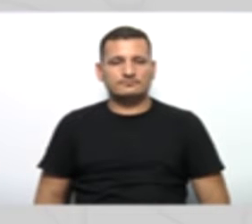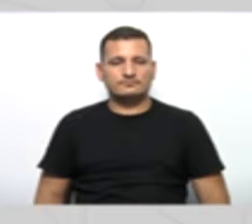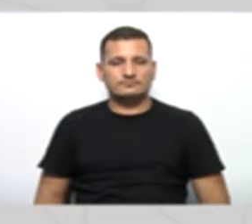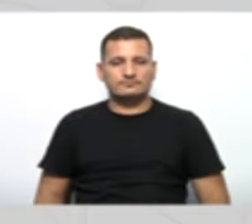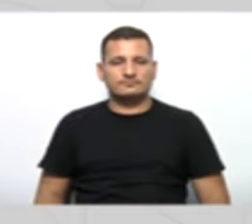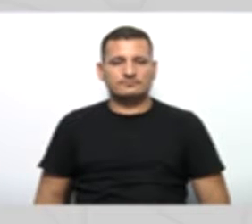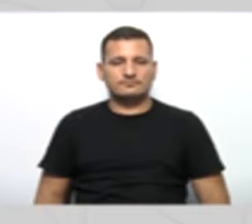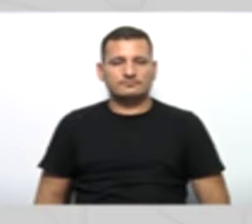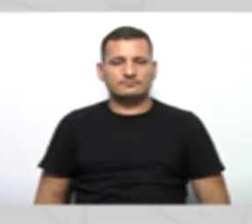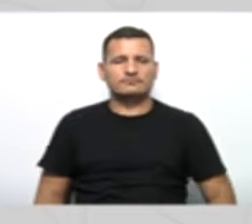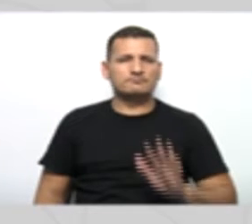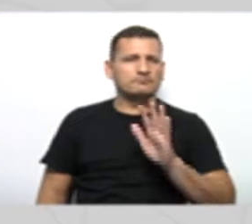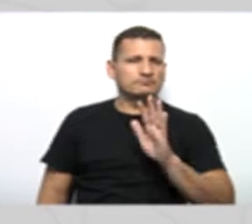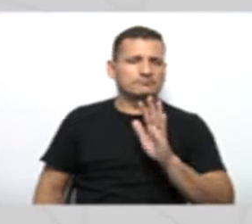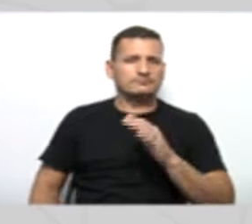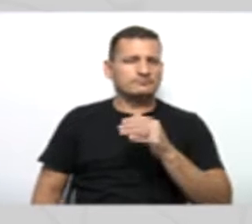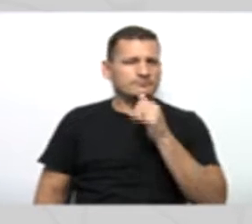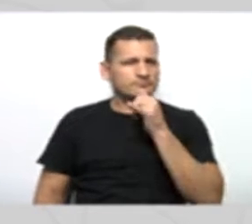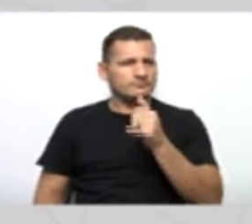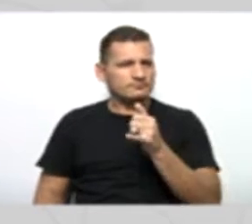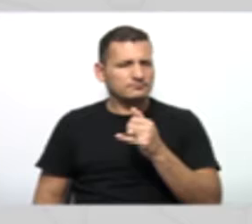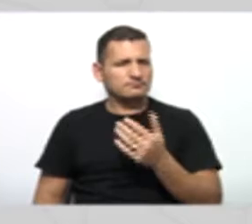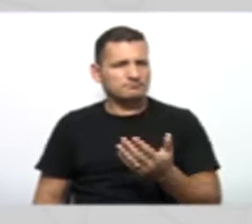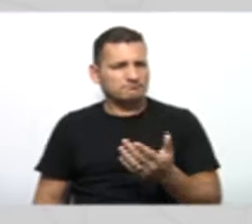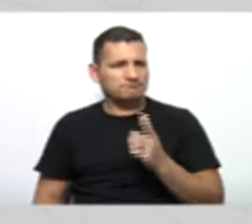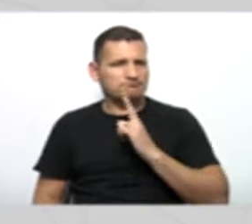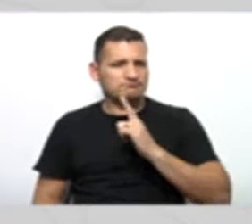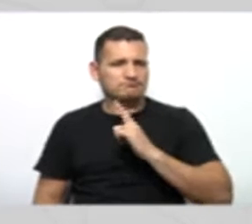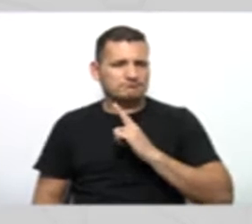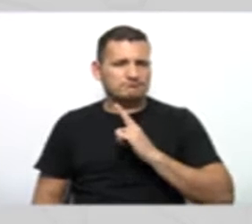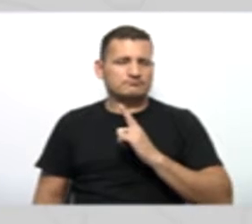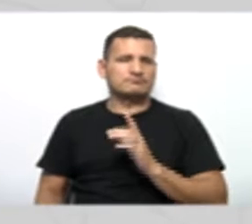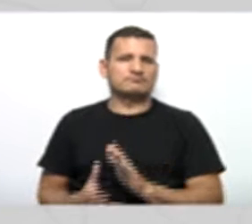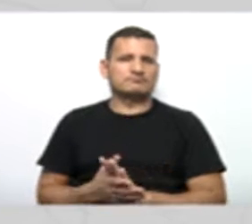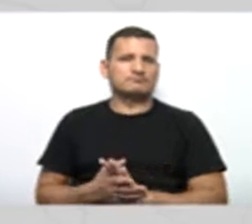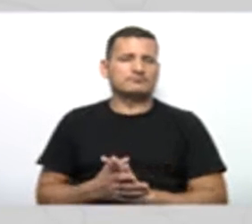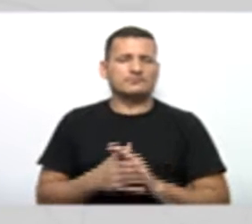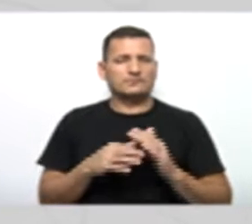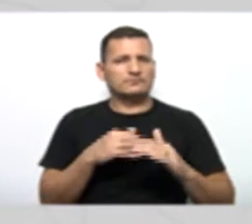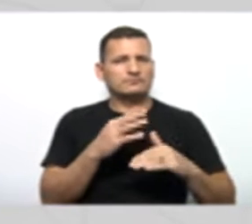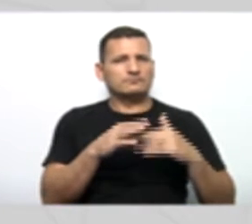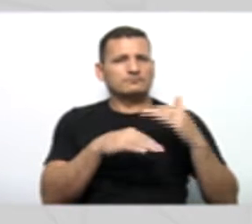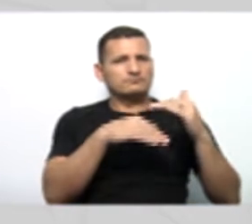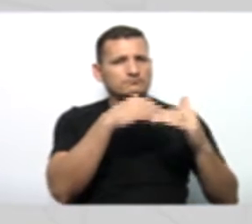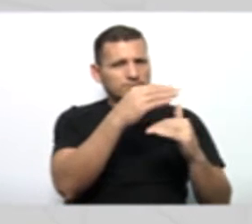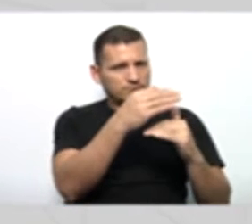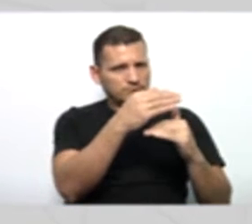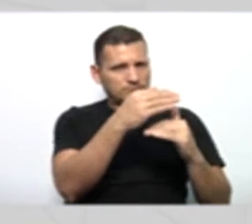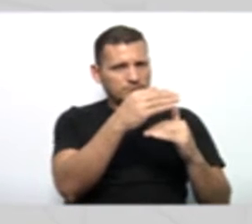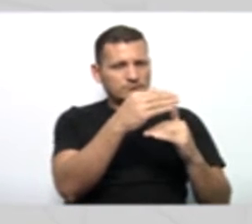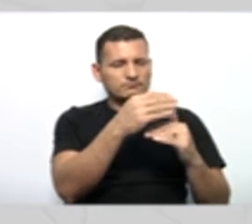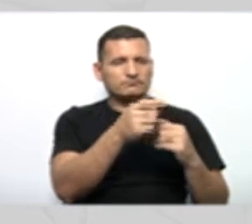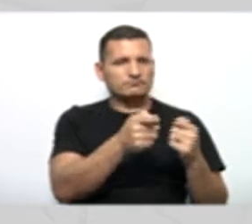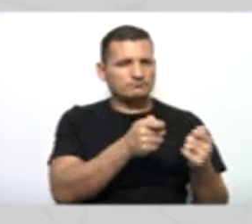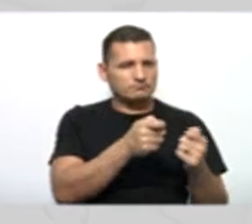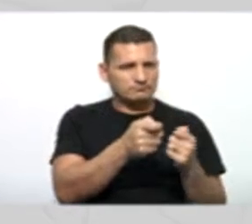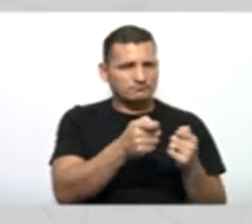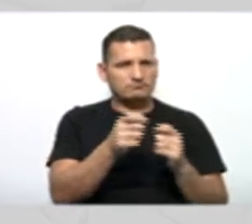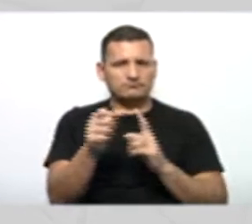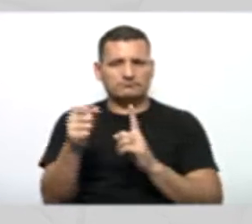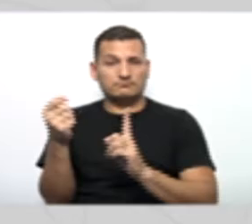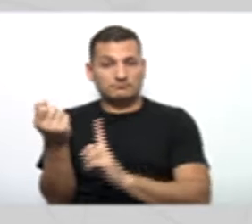Mas, será que existe alguma relação de desenvolvimento sustentável e a